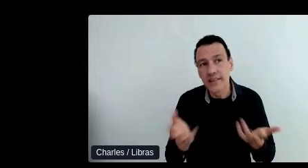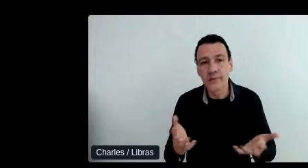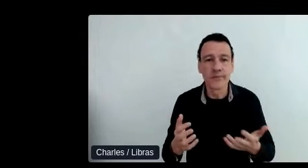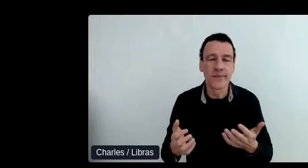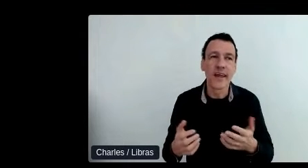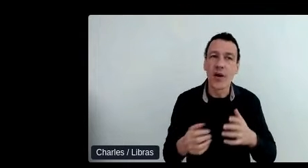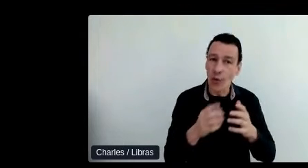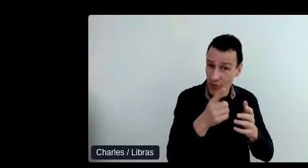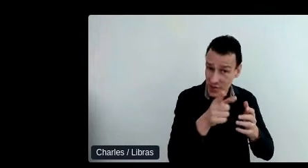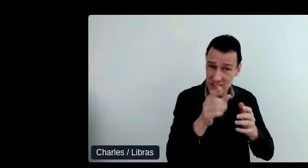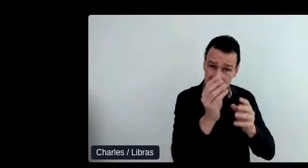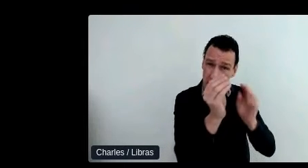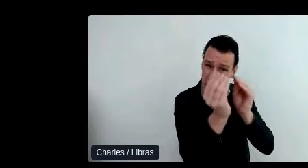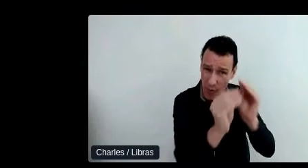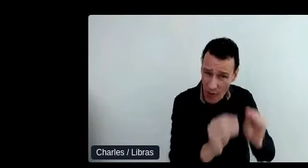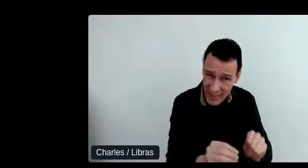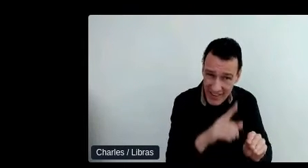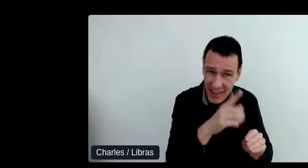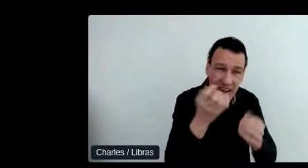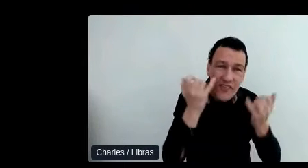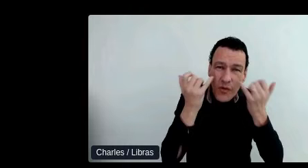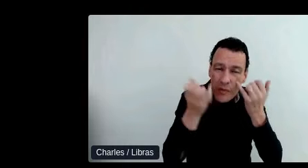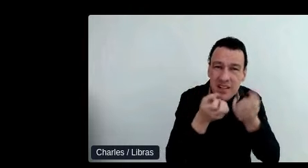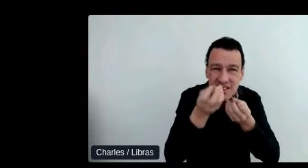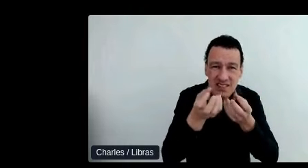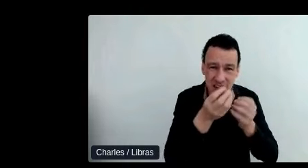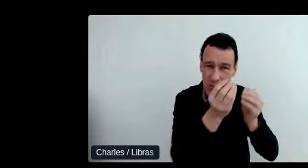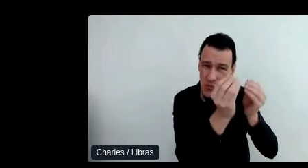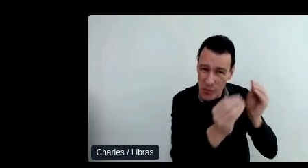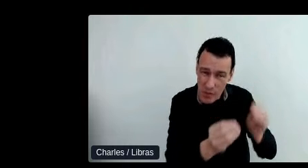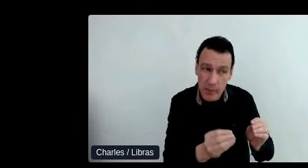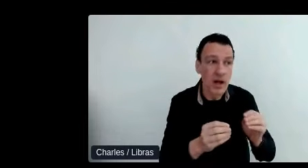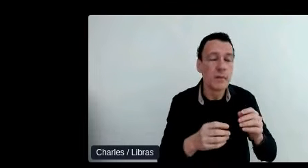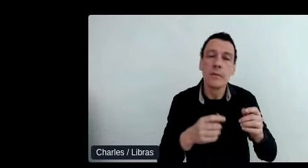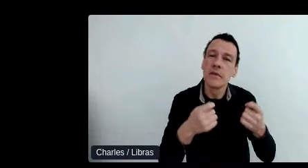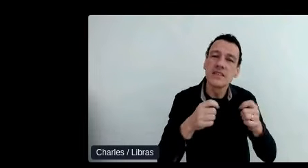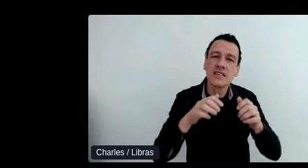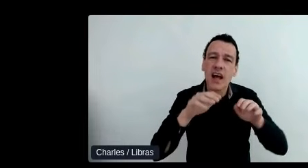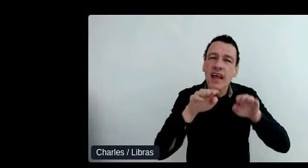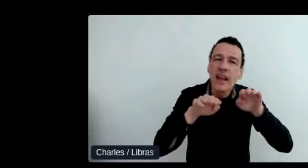muito errado. Nunca pode ser totalmente os extremos, né?